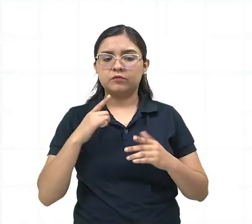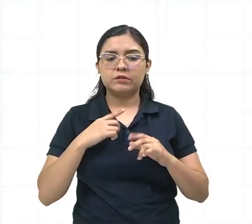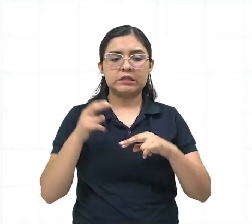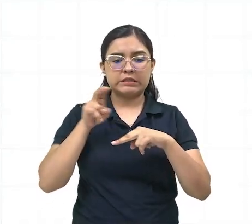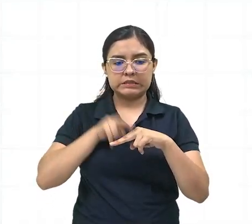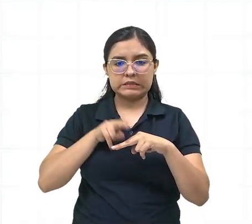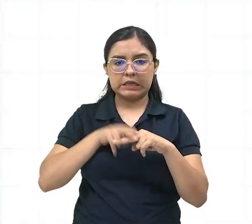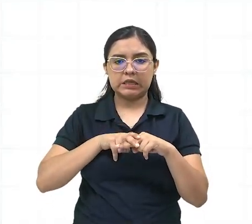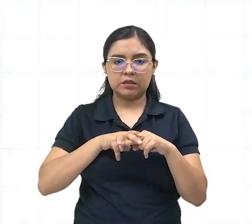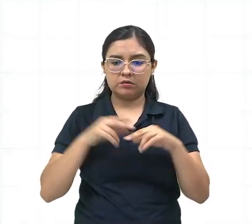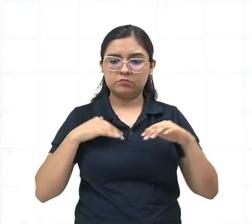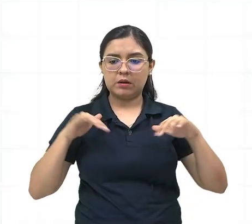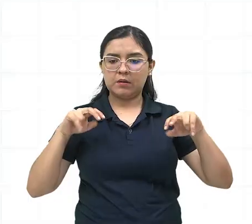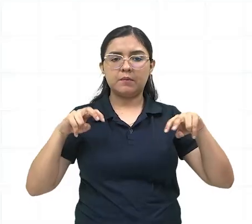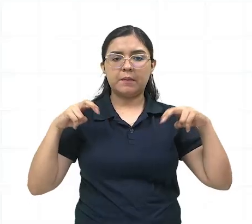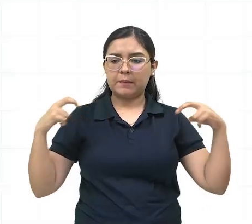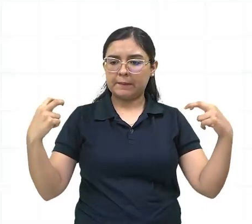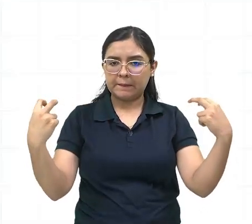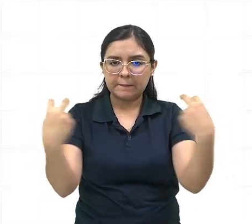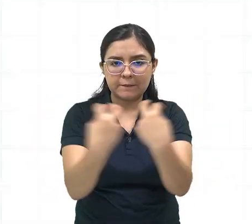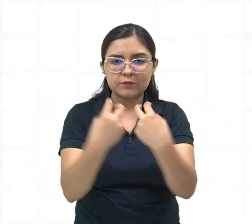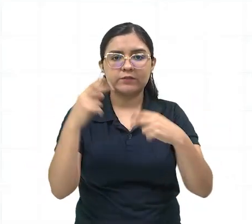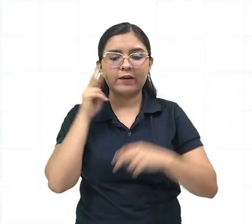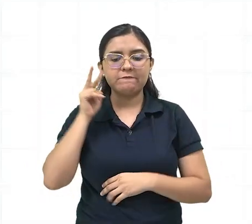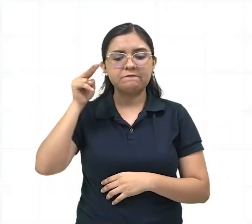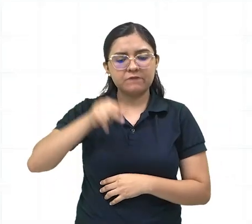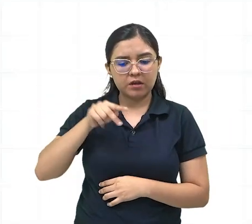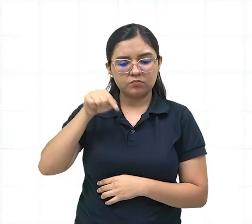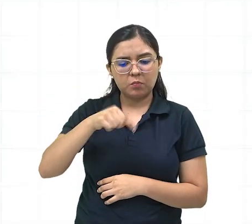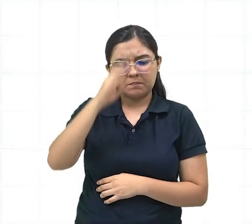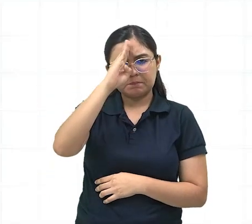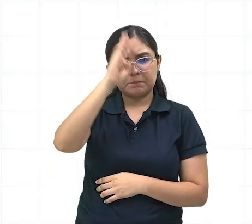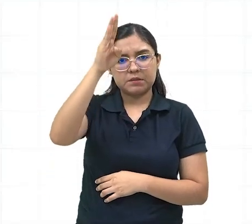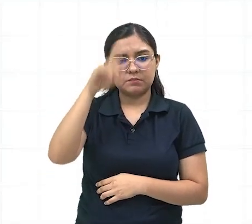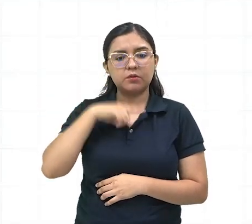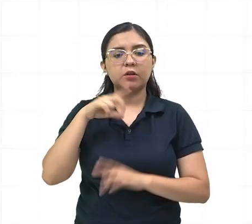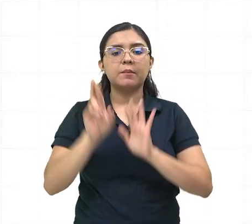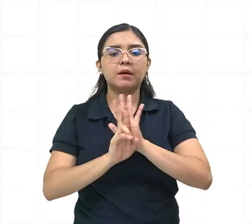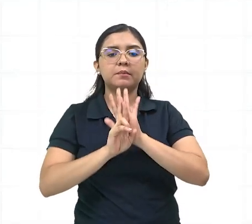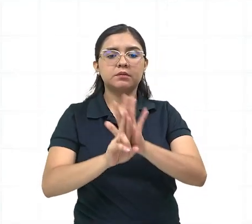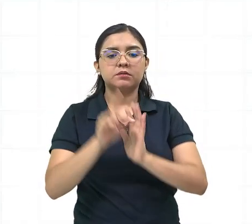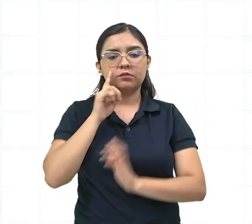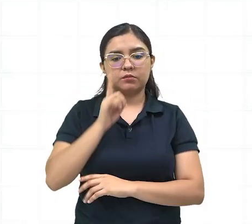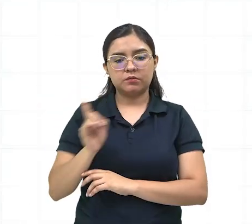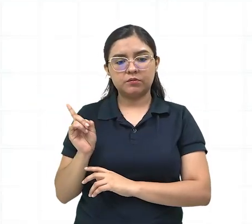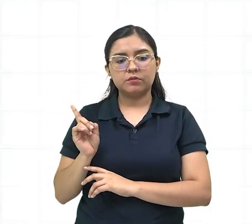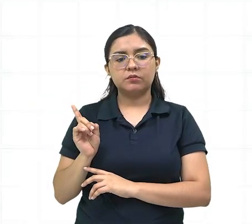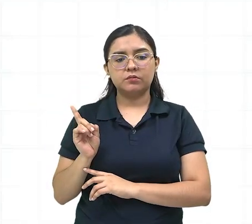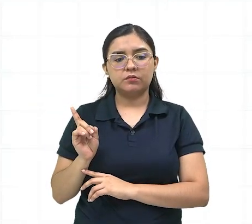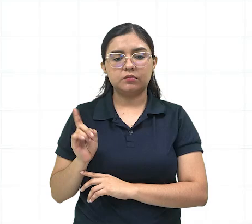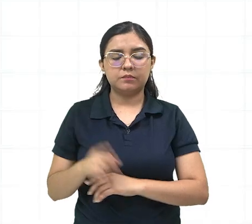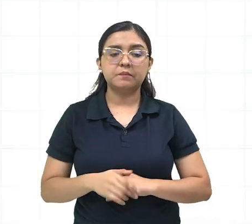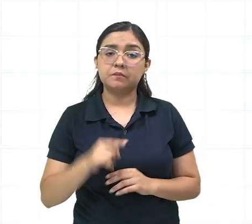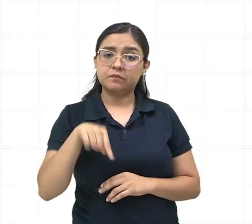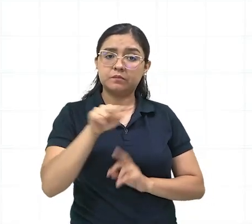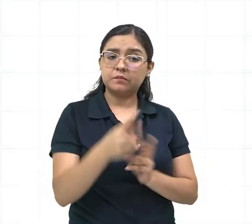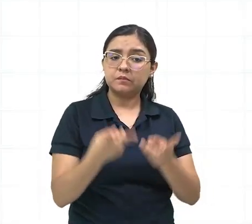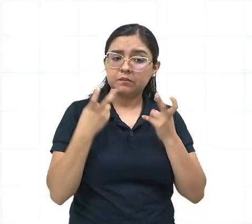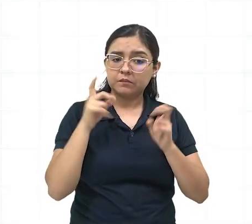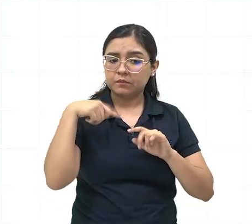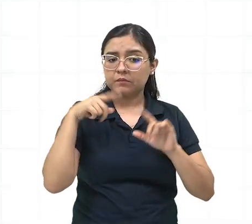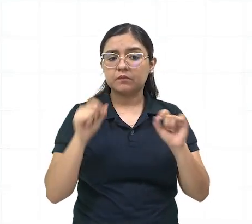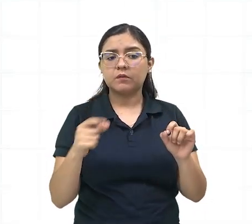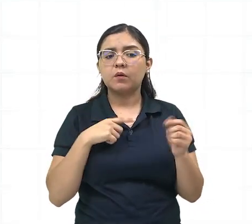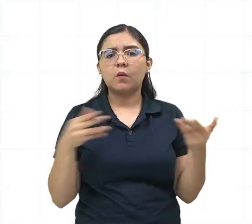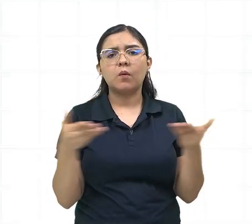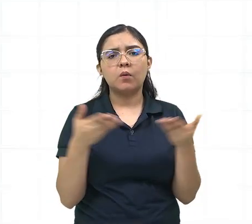ter acesso a visualização dessa cena. Ali no meio tem até uma representação, né? E você percebe que é como se